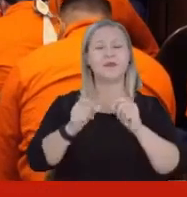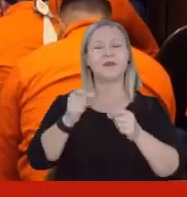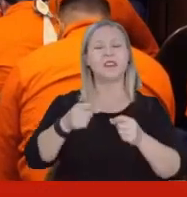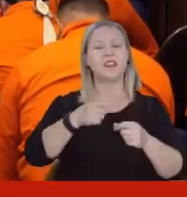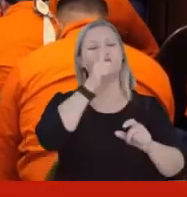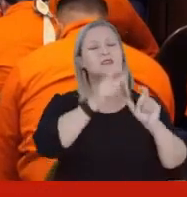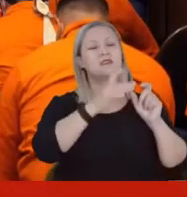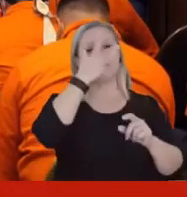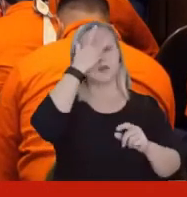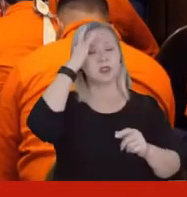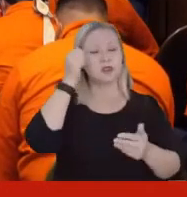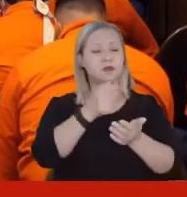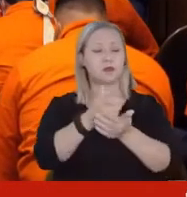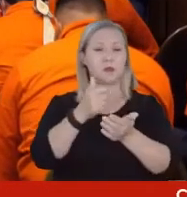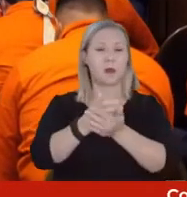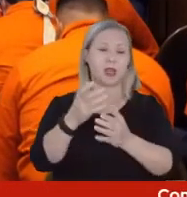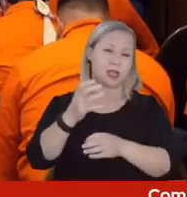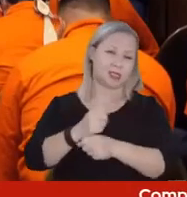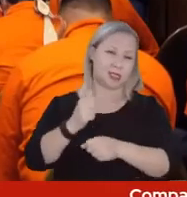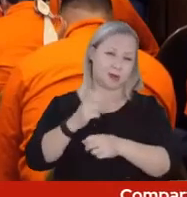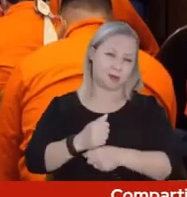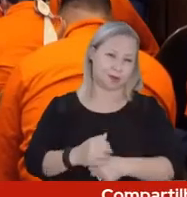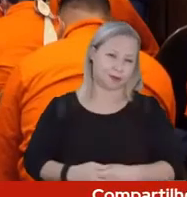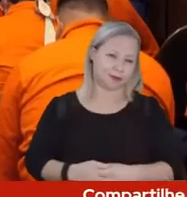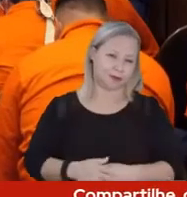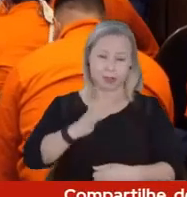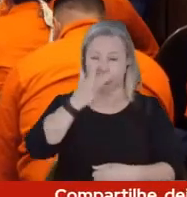Aqui já falamos de soberania, já falamos de economia.